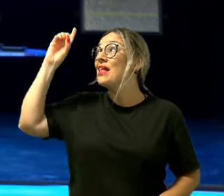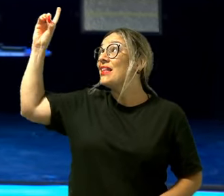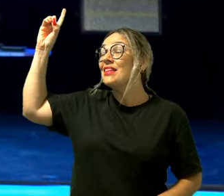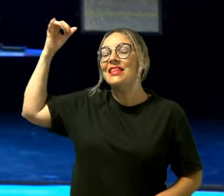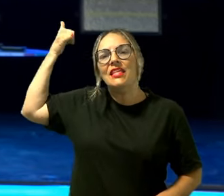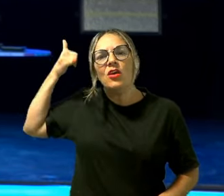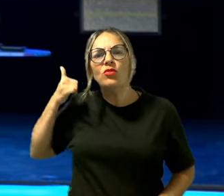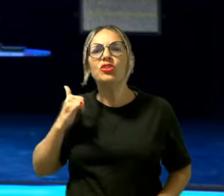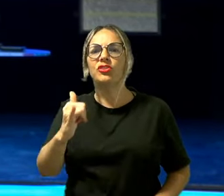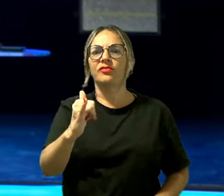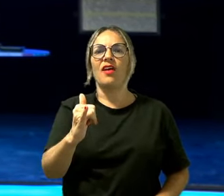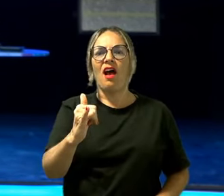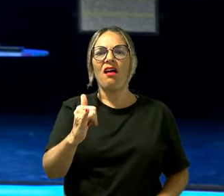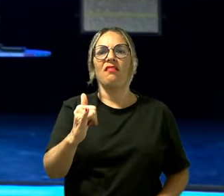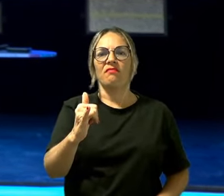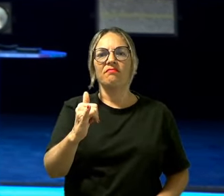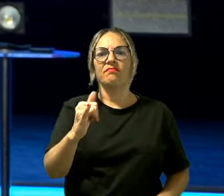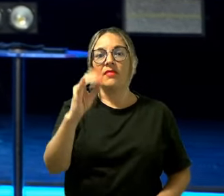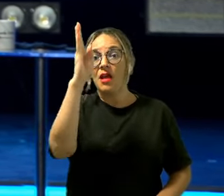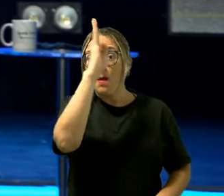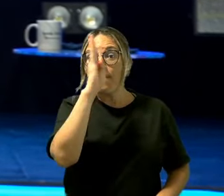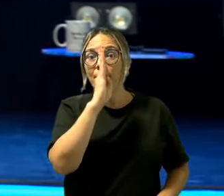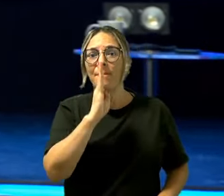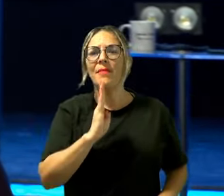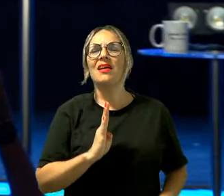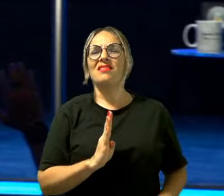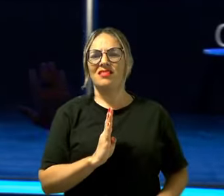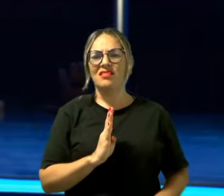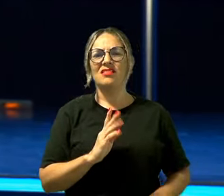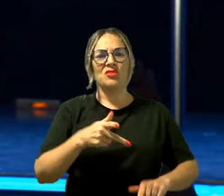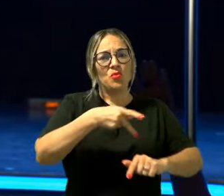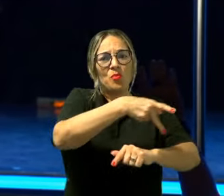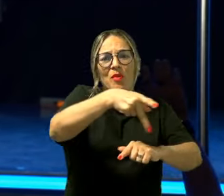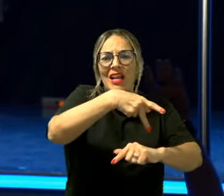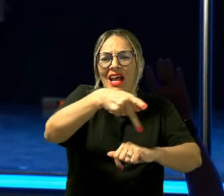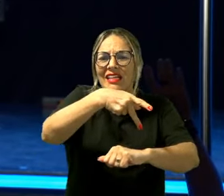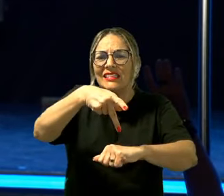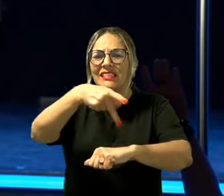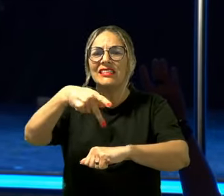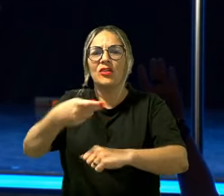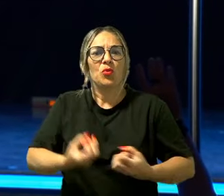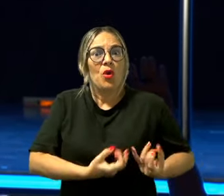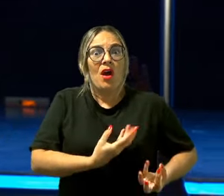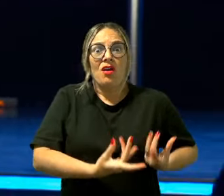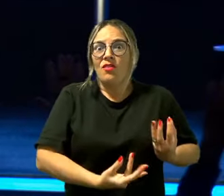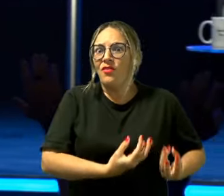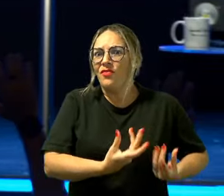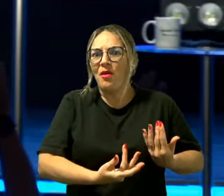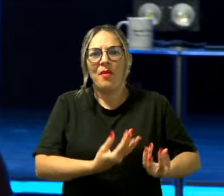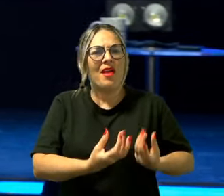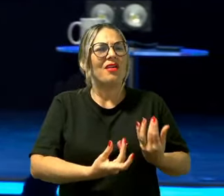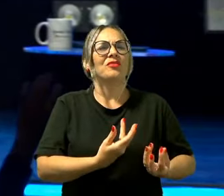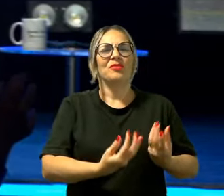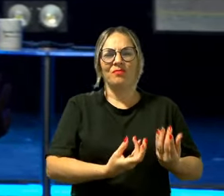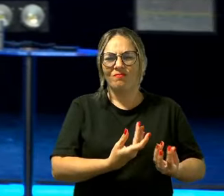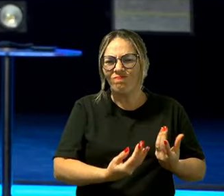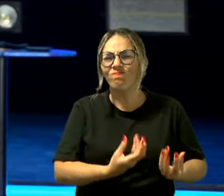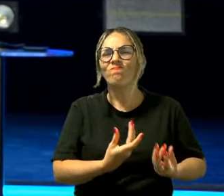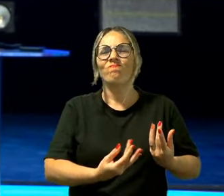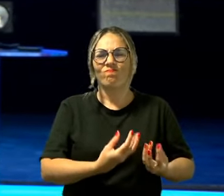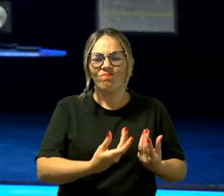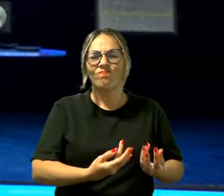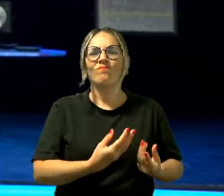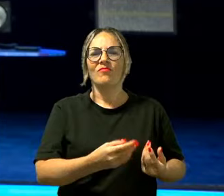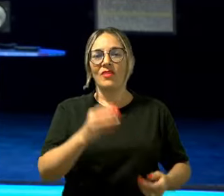essa palavra, essa nação é uma nação do avivamento. A minha palavra sobre a nação brasileira ainda